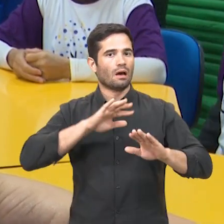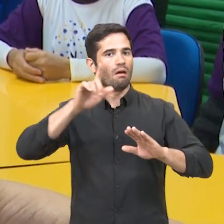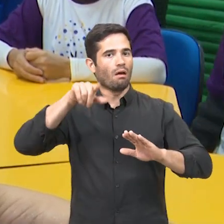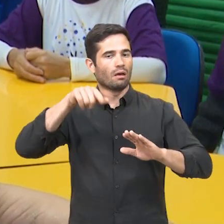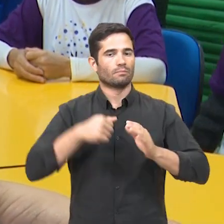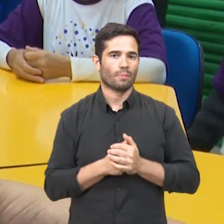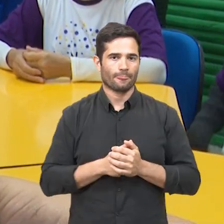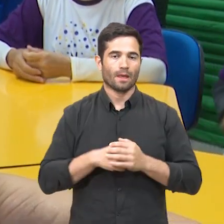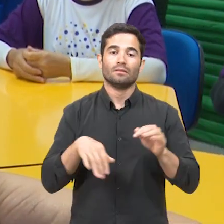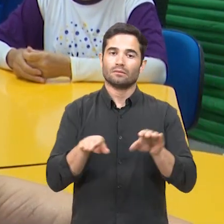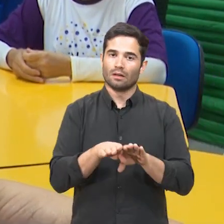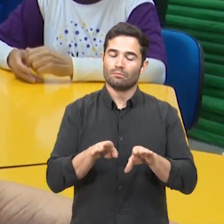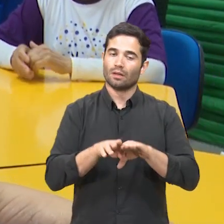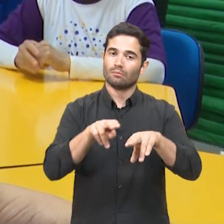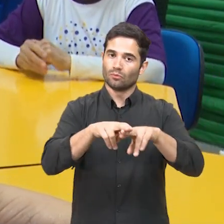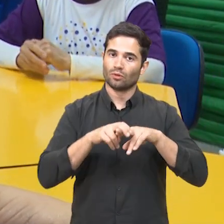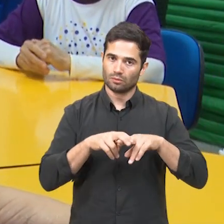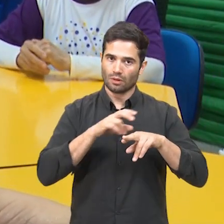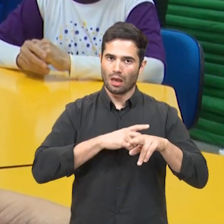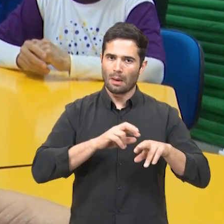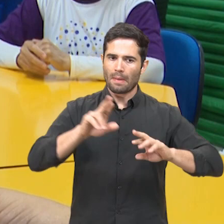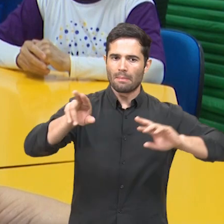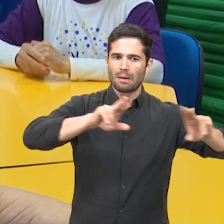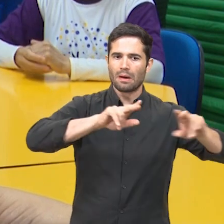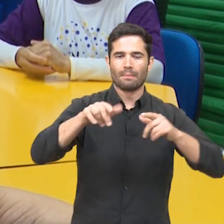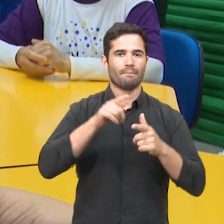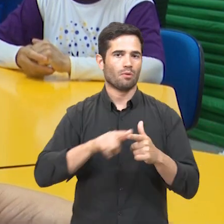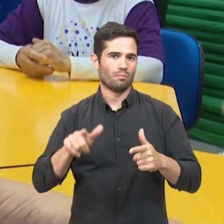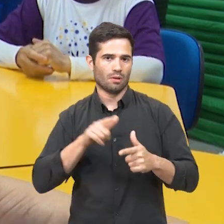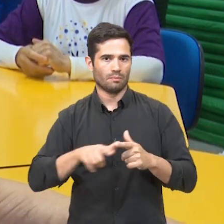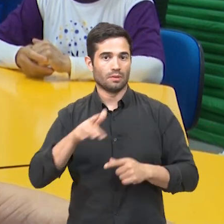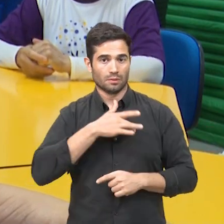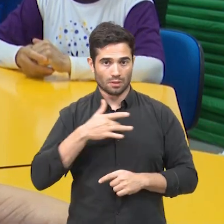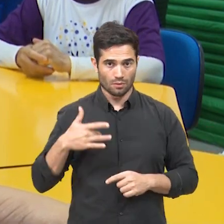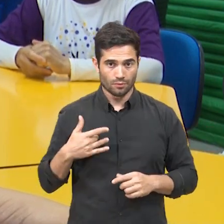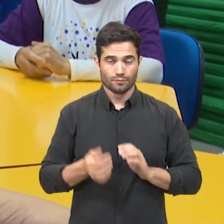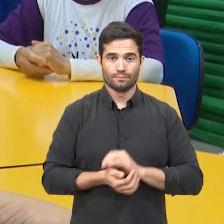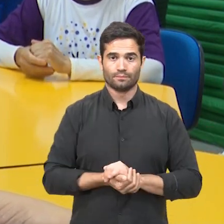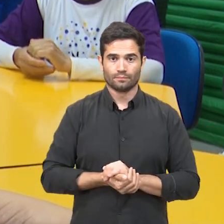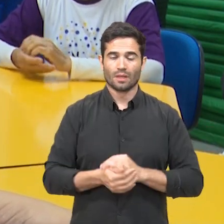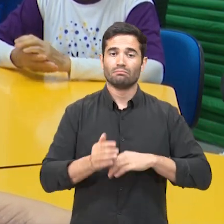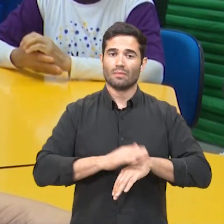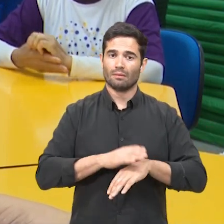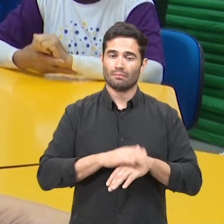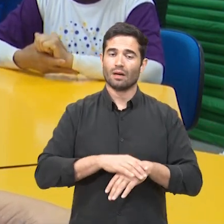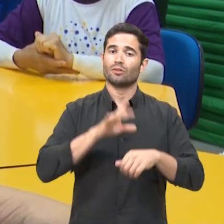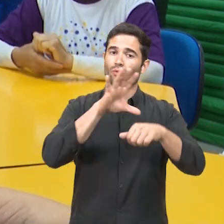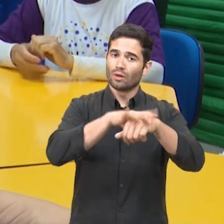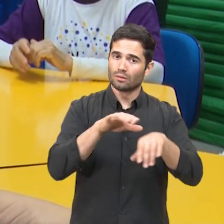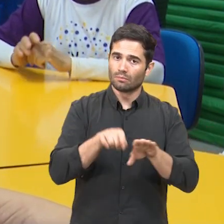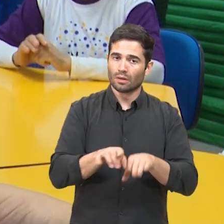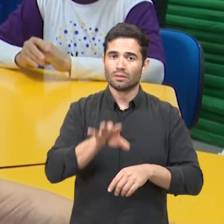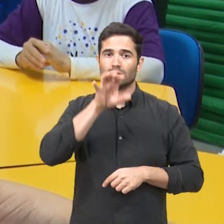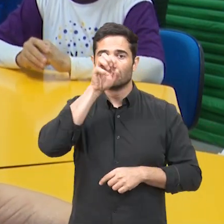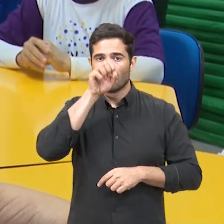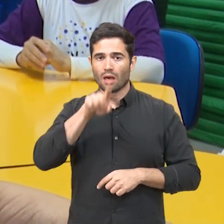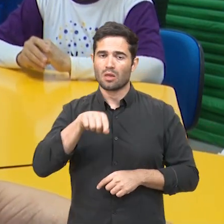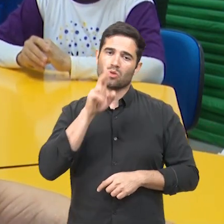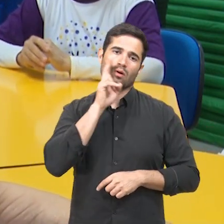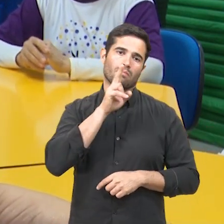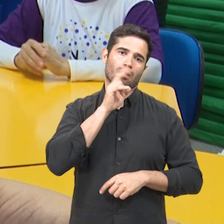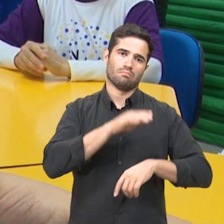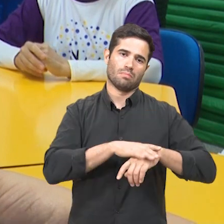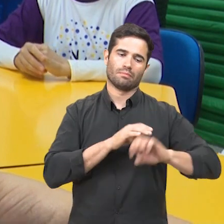essa redução da temperatura também está associada a diversos problemas de saúde. O aumento do risco de doenças respiratórias, que